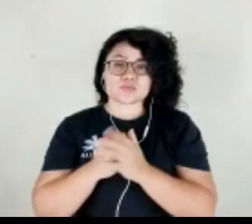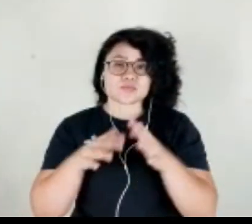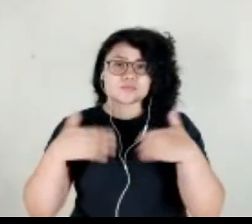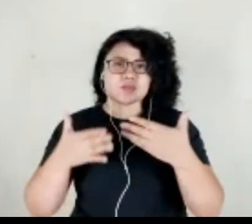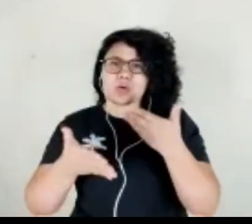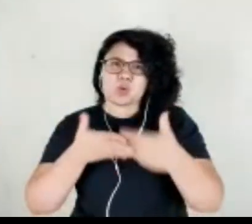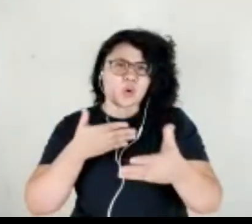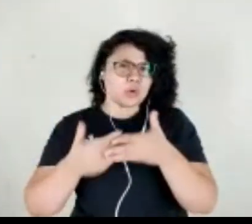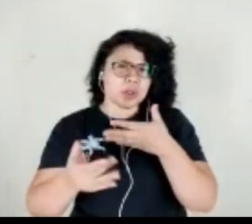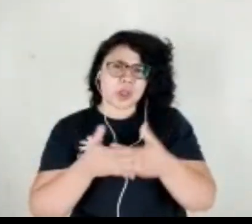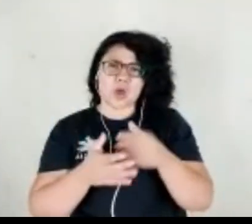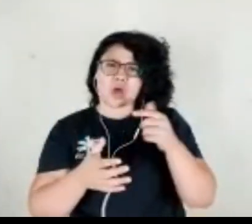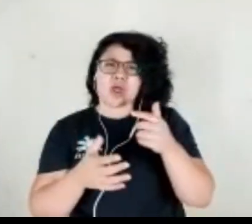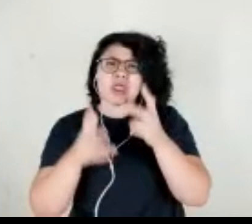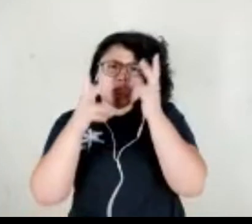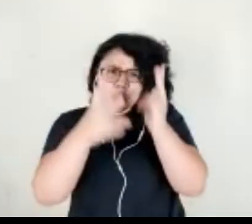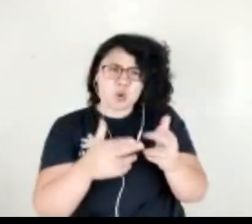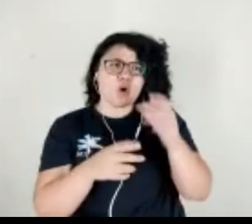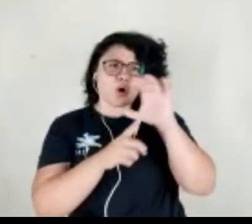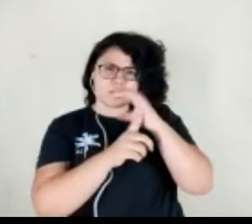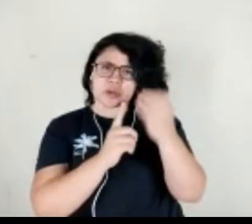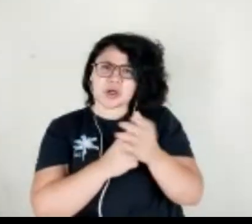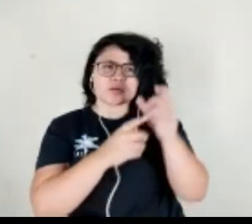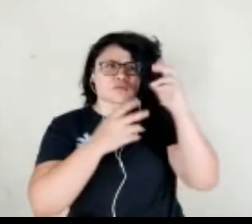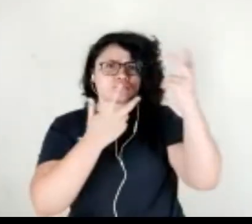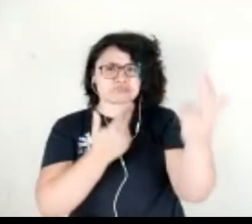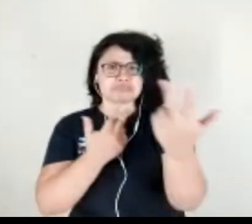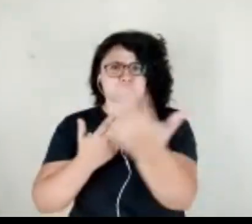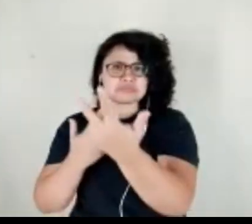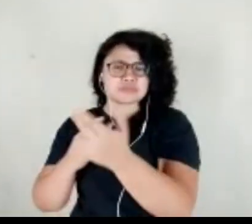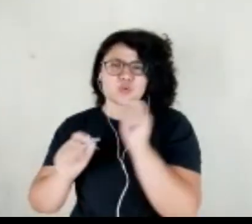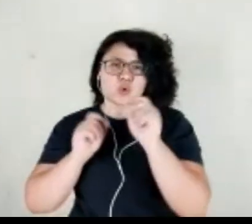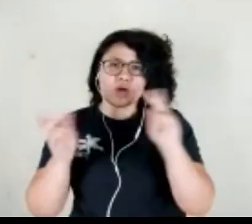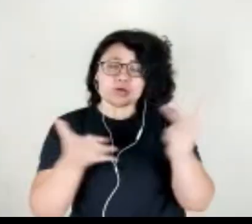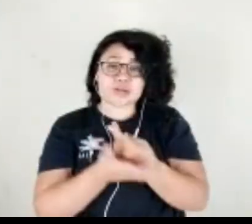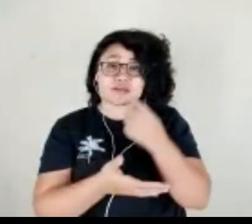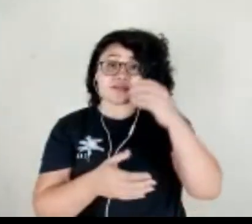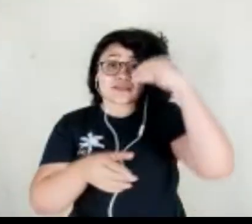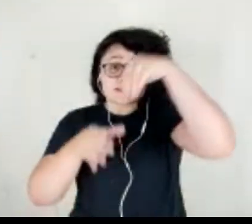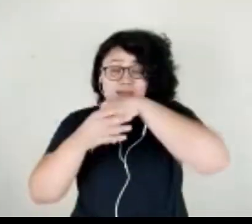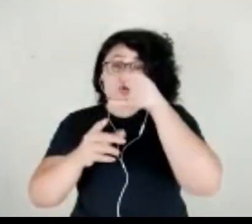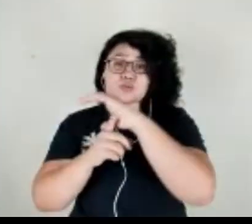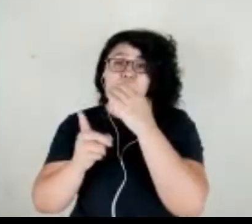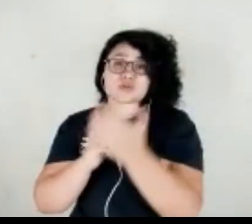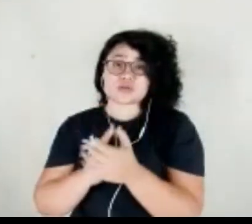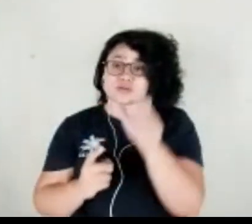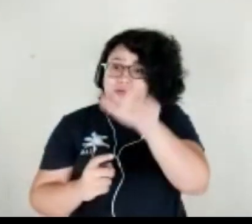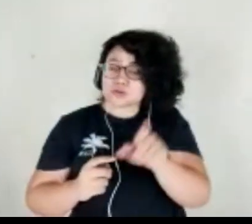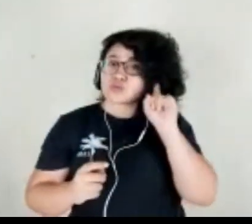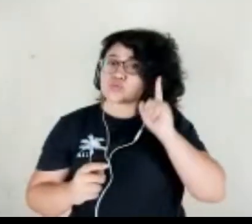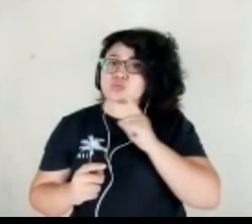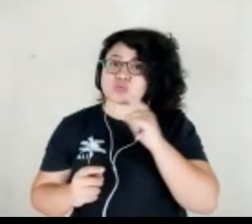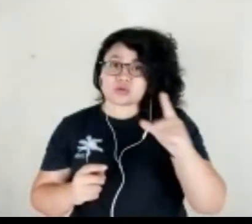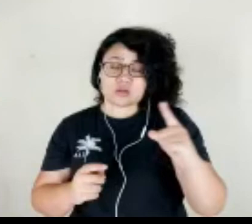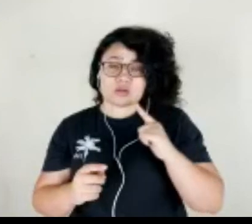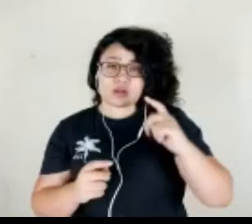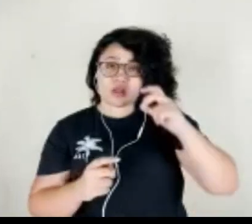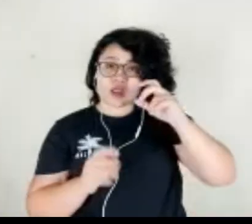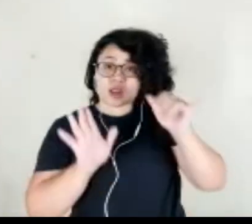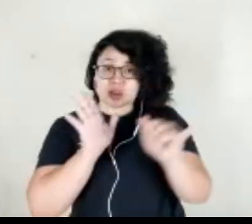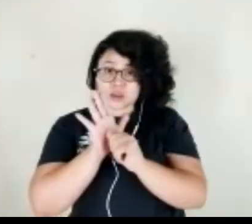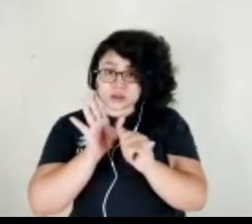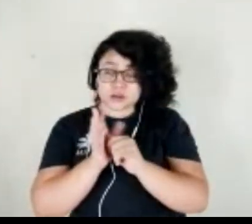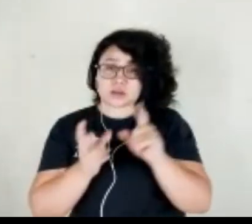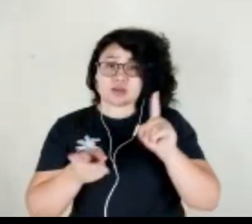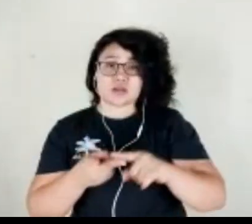E como qualquer outra comunidade, cada surdo tem a sua identidade, tem a sua